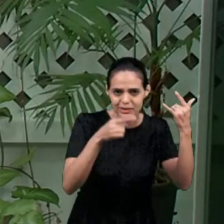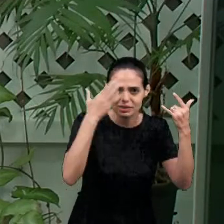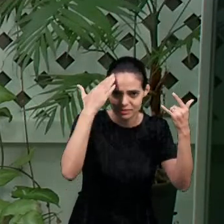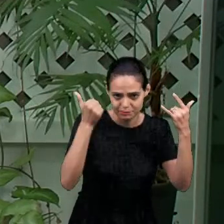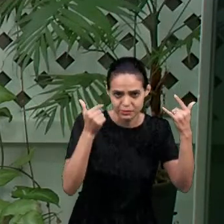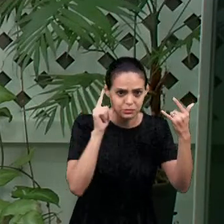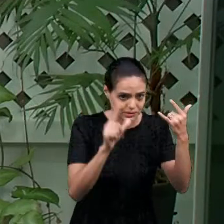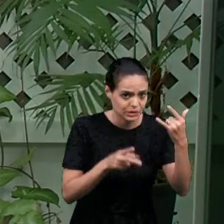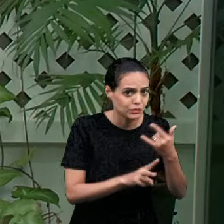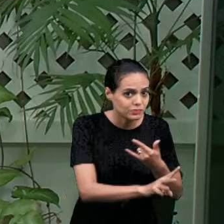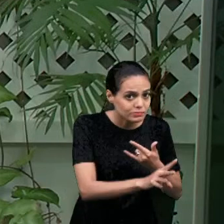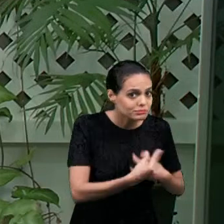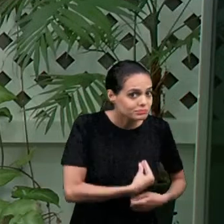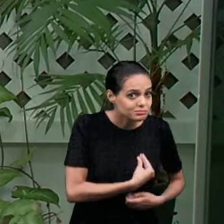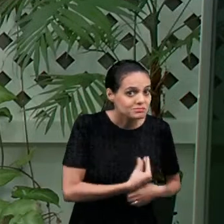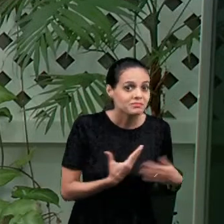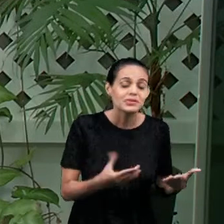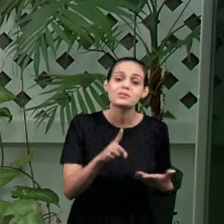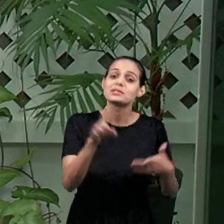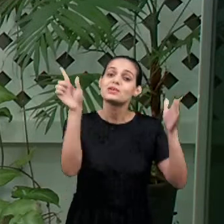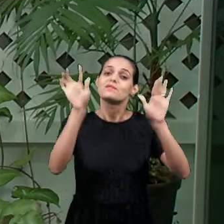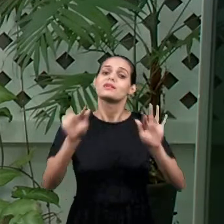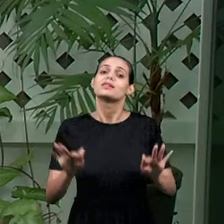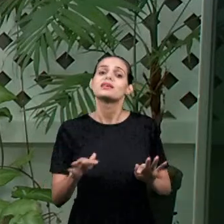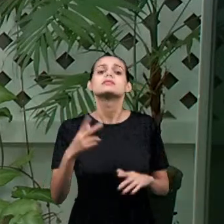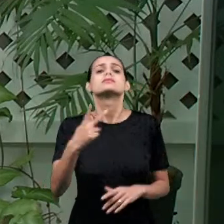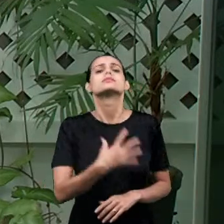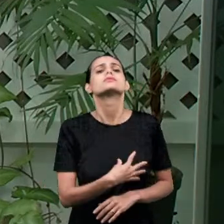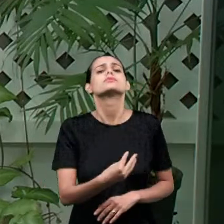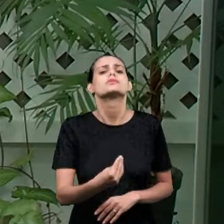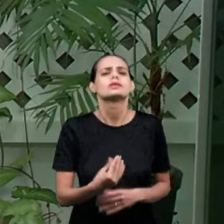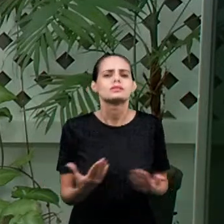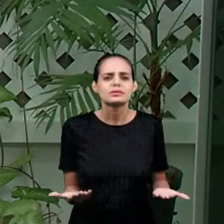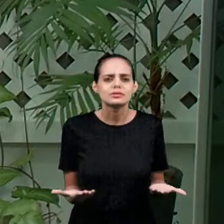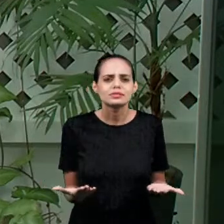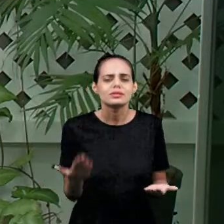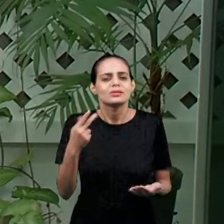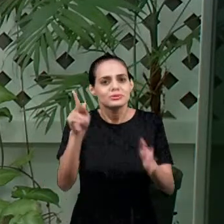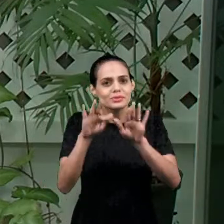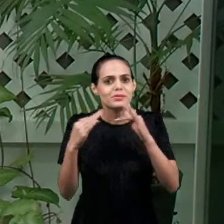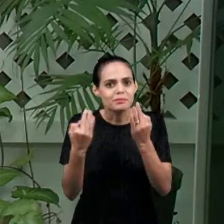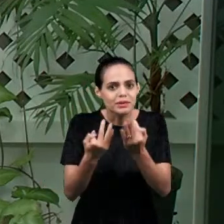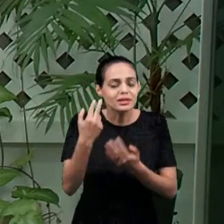feliz. Seus filhos, meus irmãos, que coisa maravilhosa. Sua família,